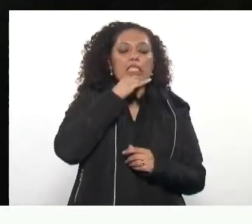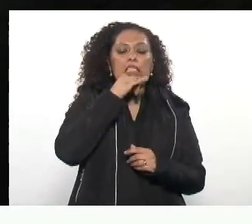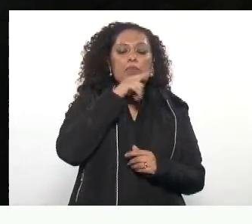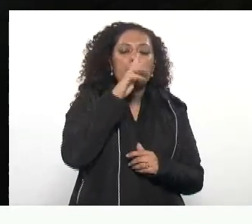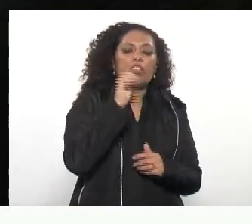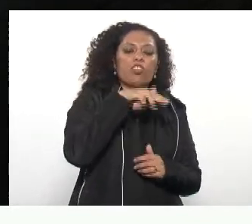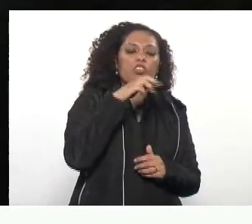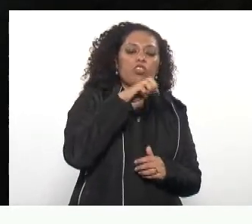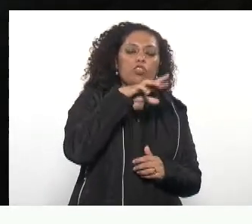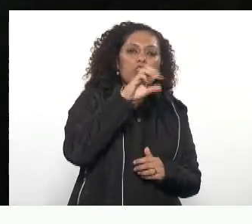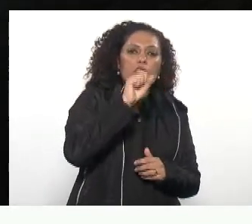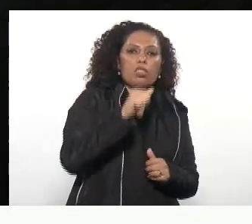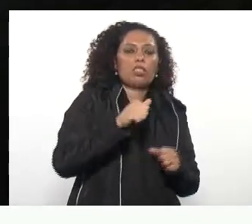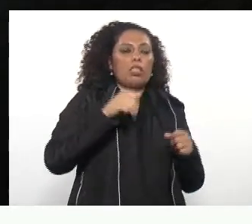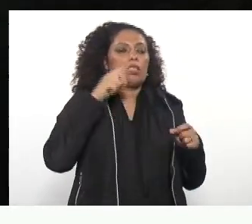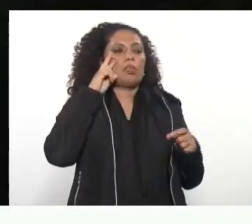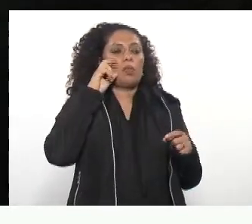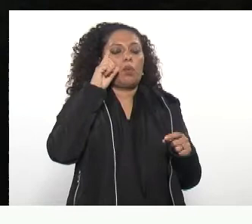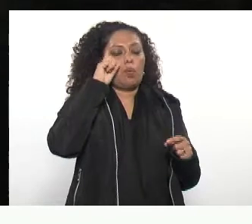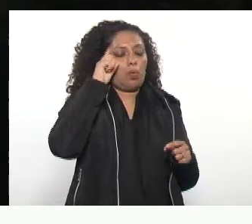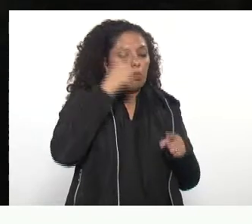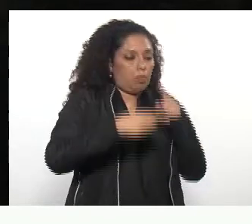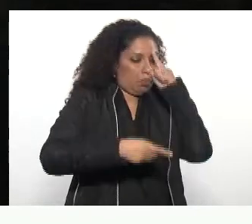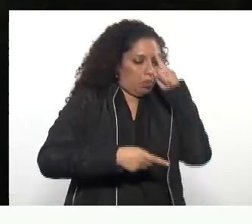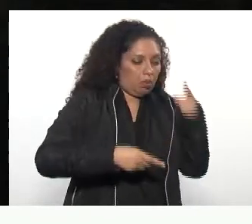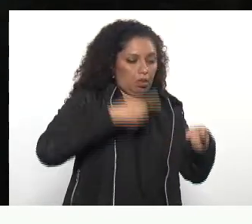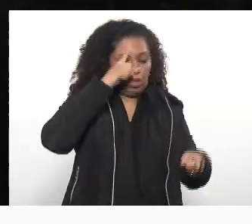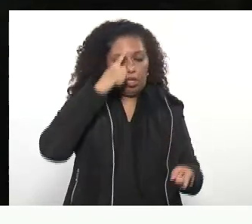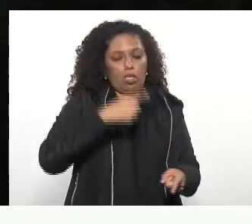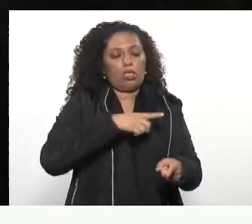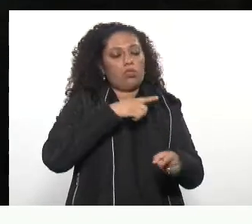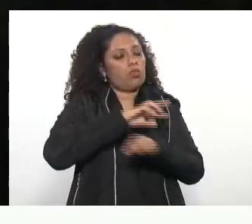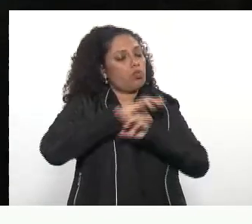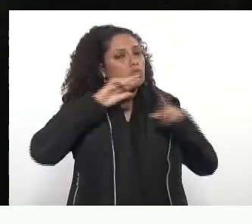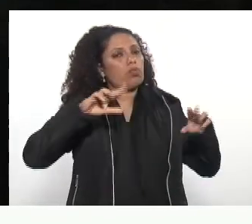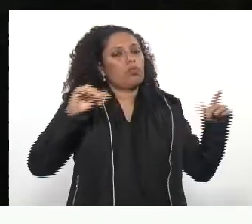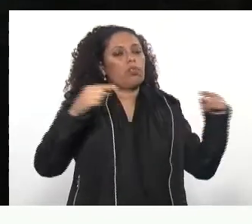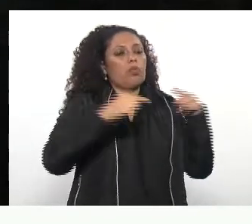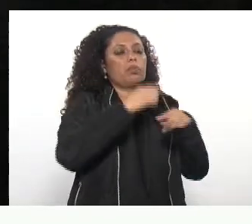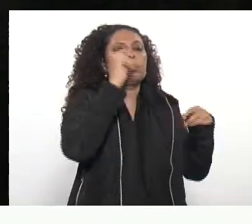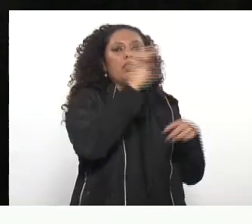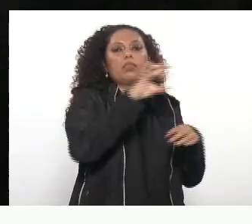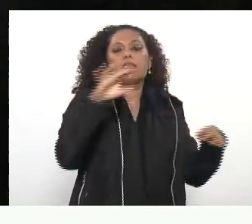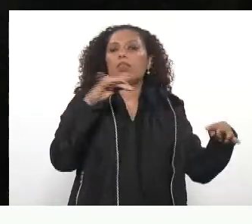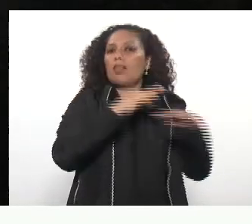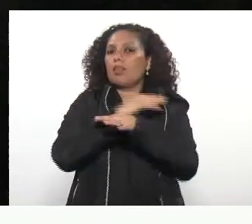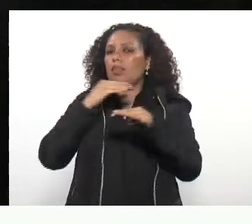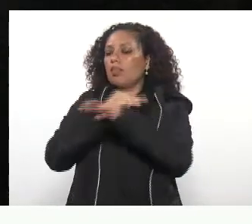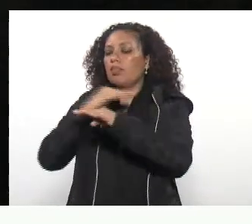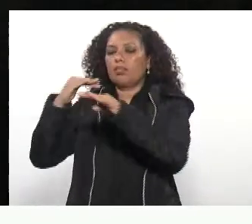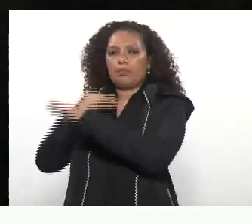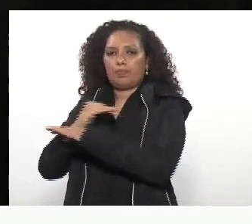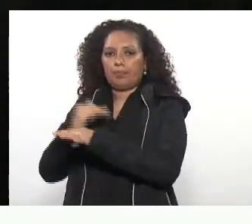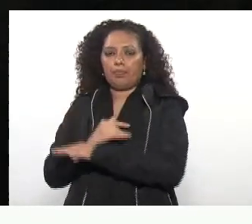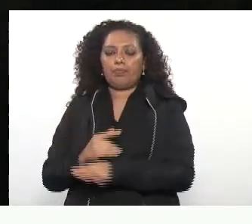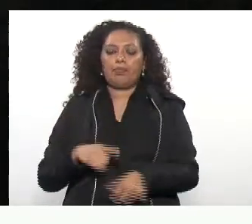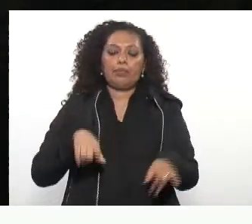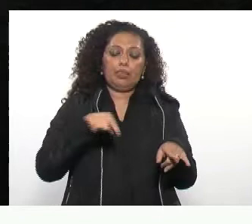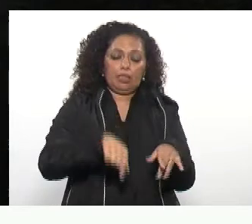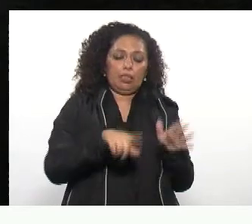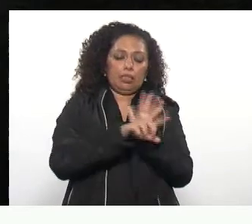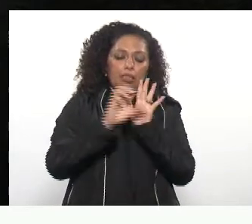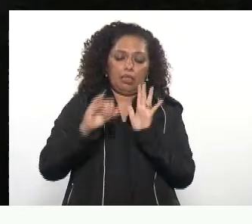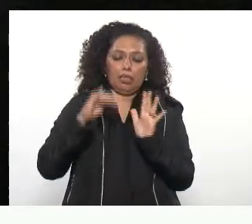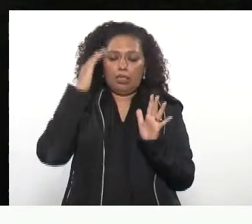regula isso diferente em cada município, umas têm um consumo mínimo de 10, enfim. E lei aprovada por essa